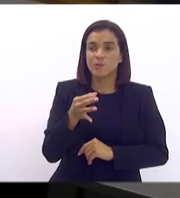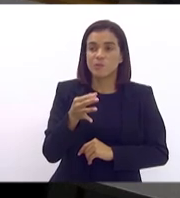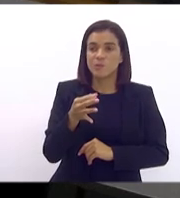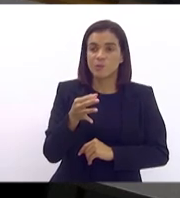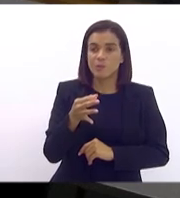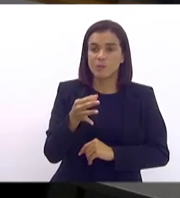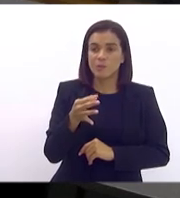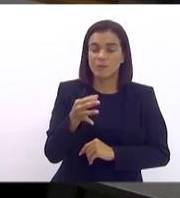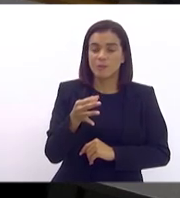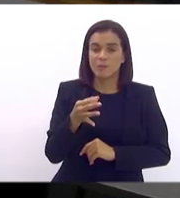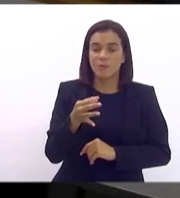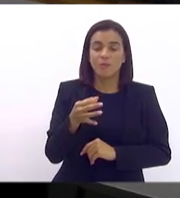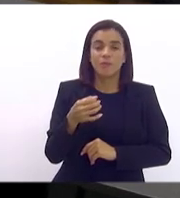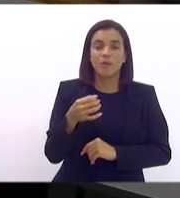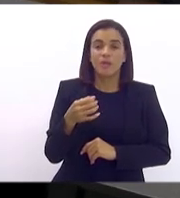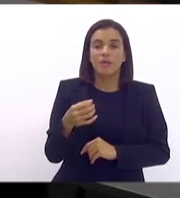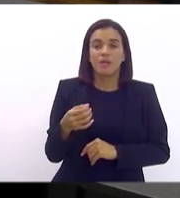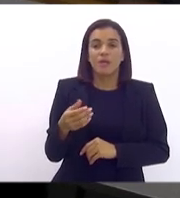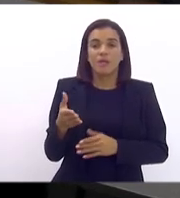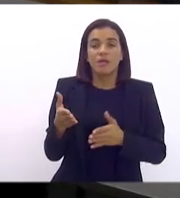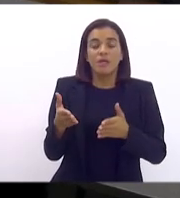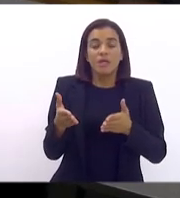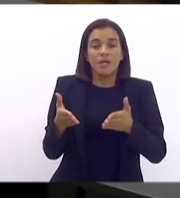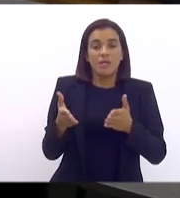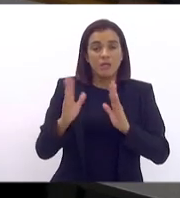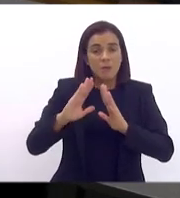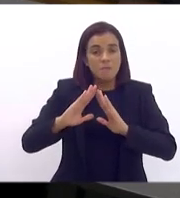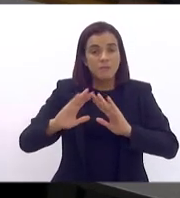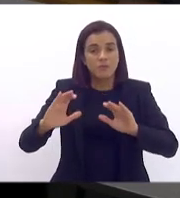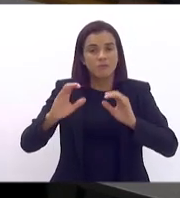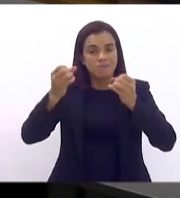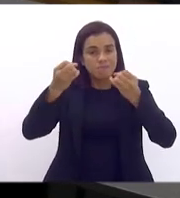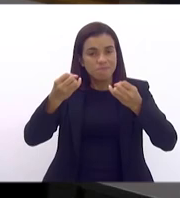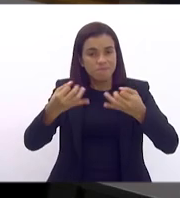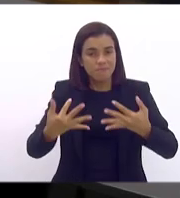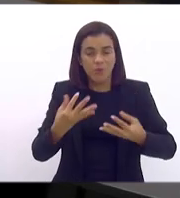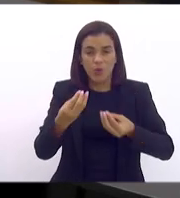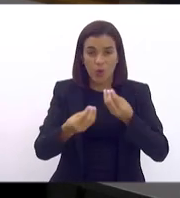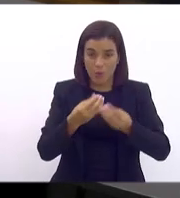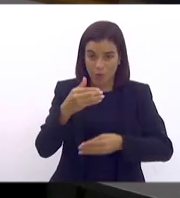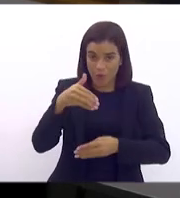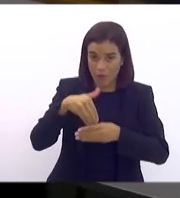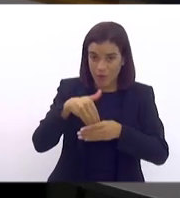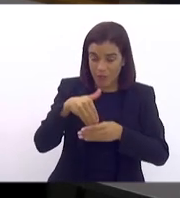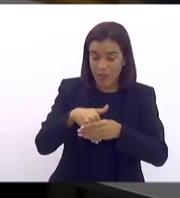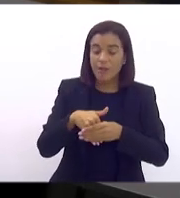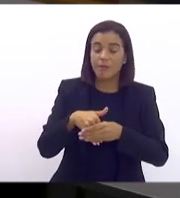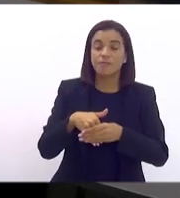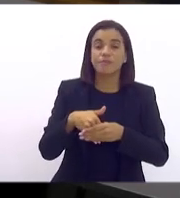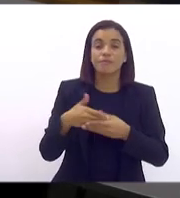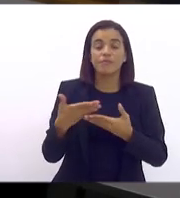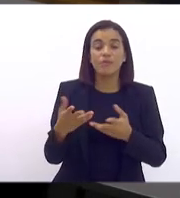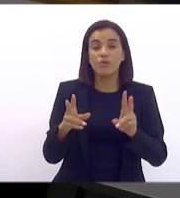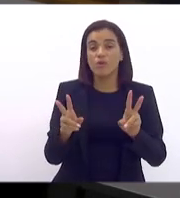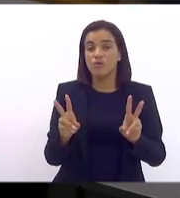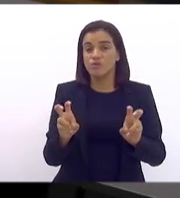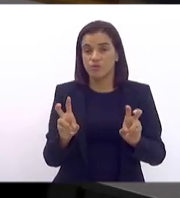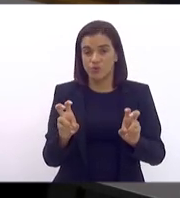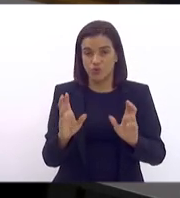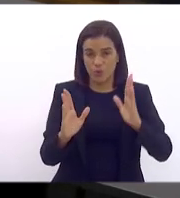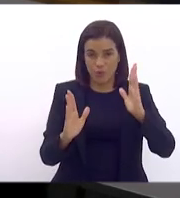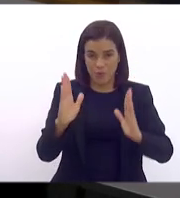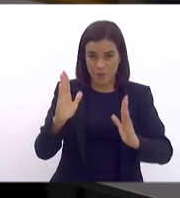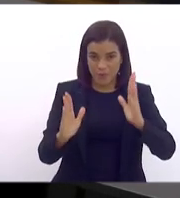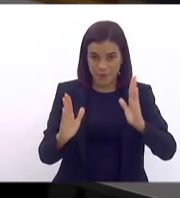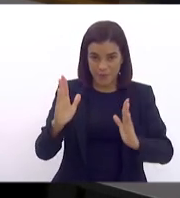que pediu para que eu explicasse como que eu votei, no que tange a questão do prazo,